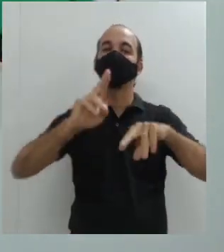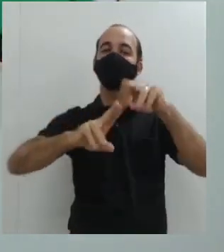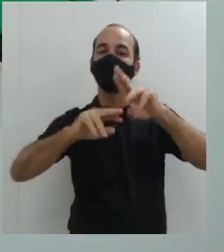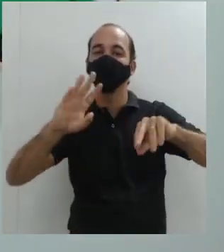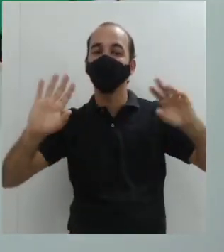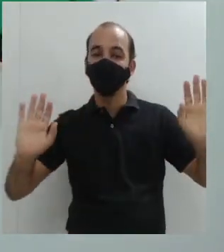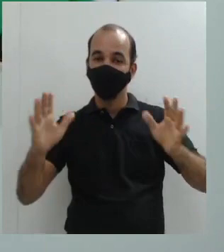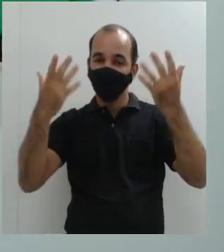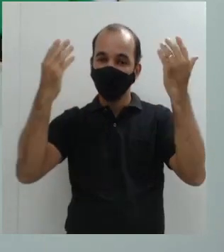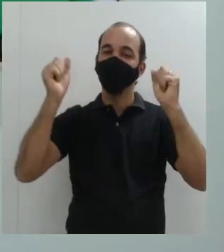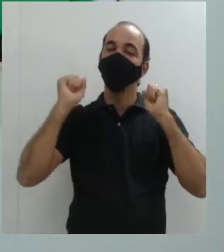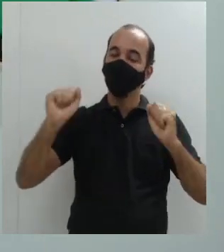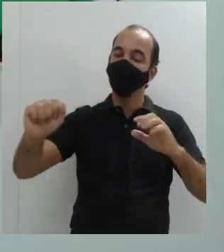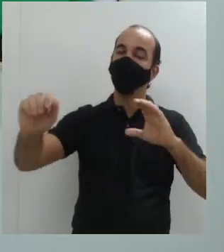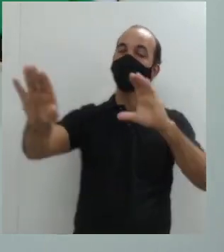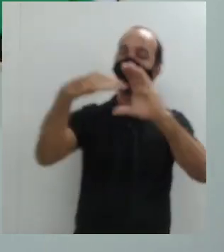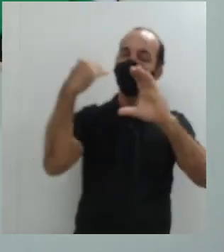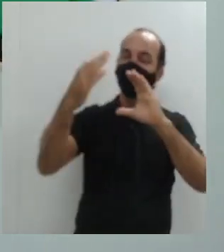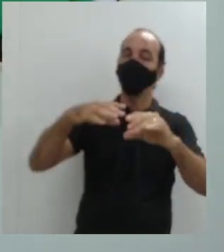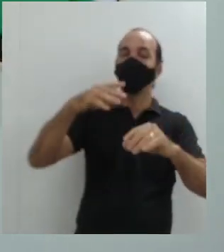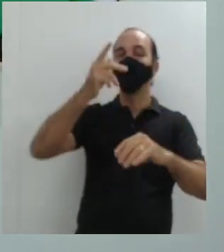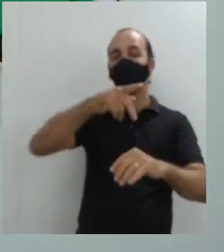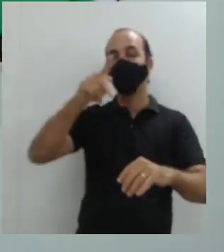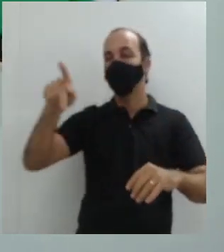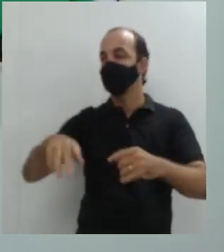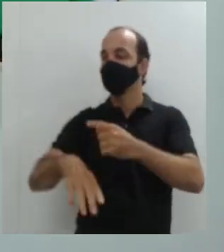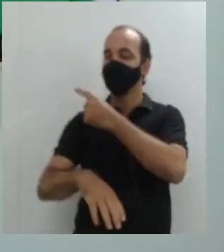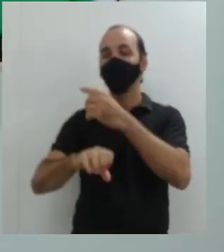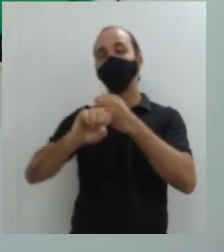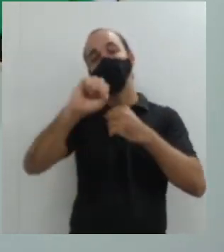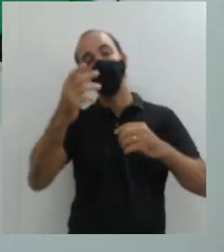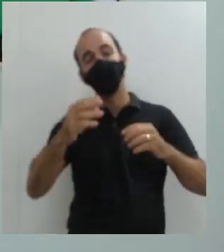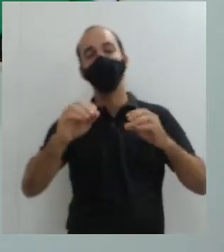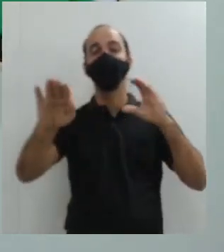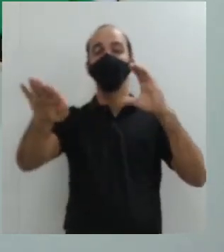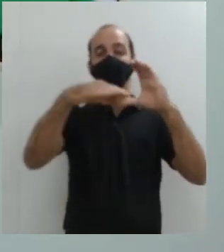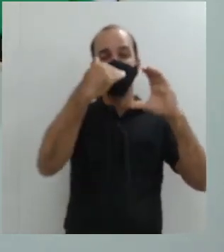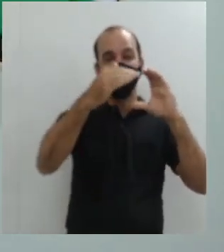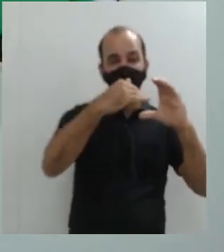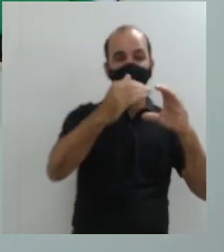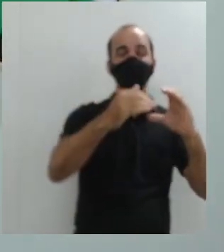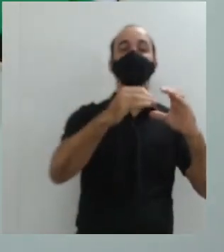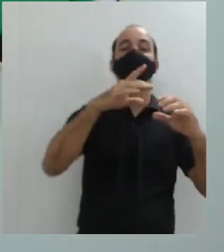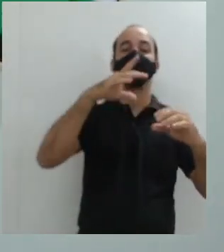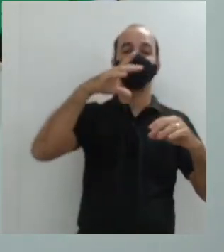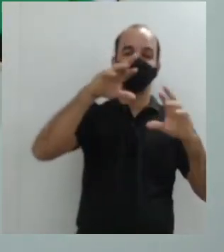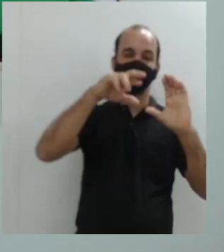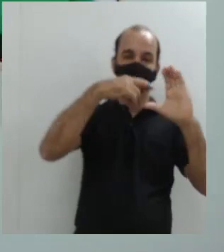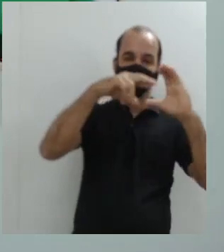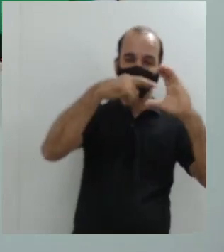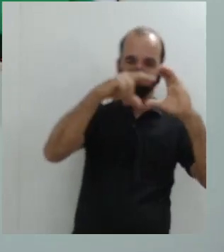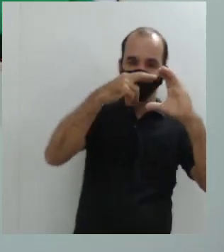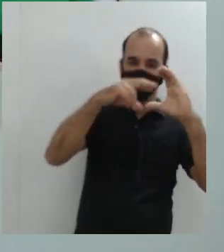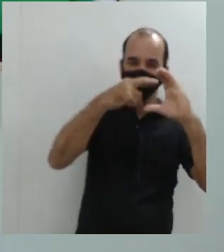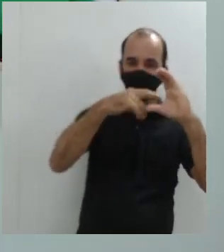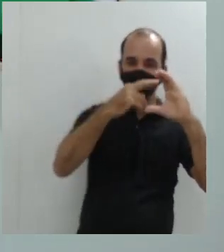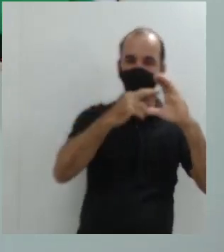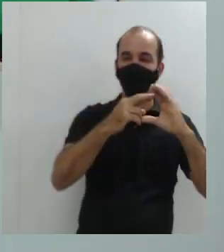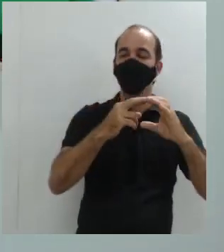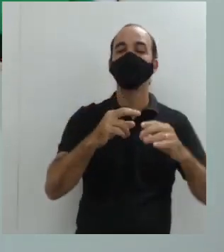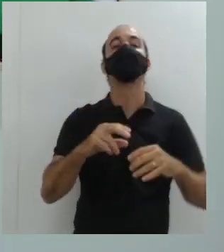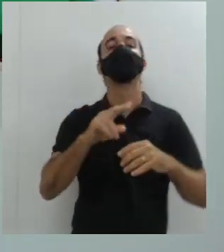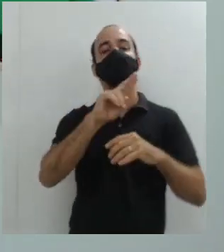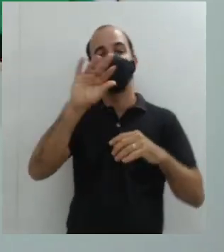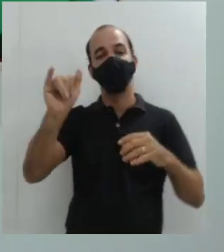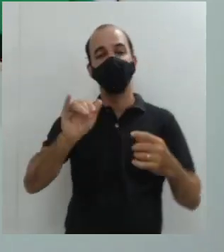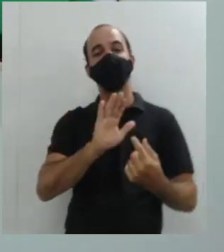@prof.walterpessoa, ou manda para Robertão da Transmissão. Você manda lá pro @Robertão da Transmissão e vai estar tudo certo. Você vai aparecer aqui